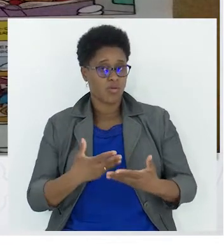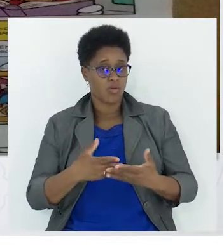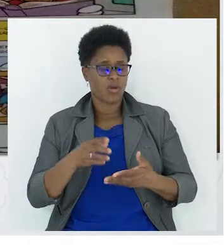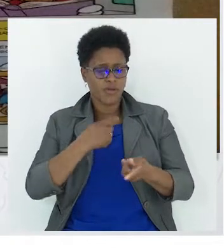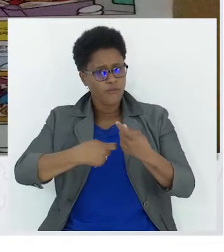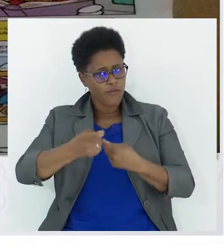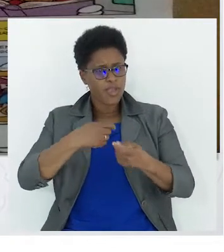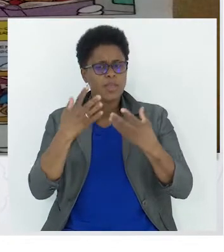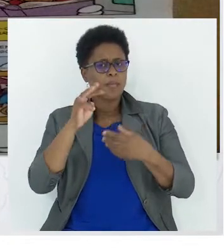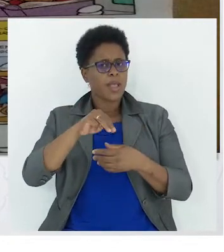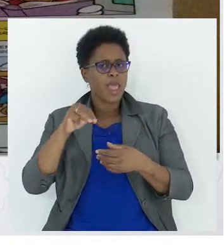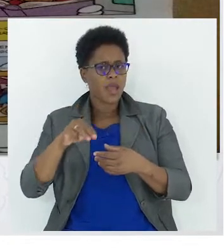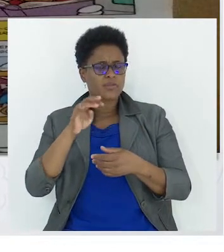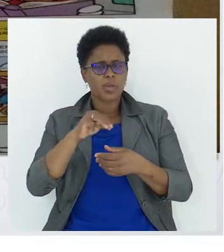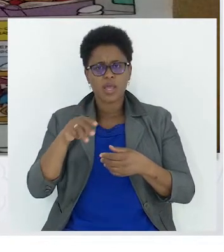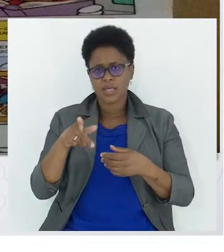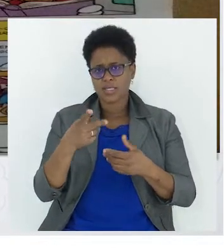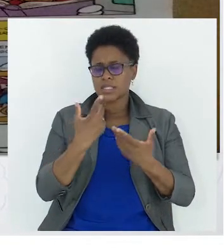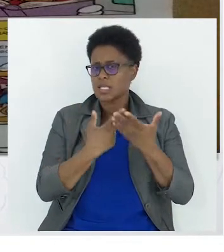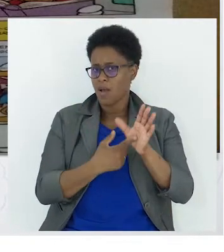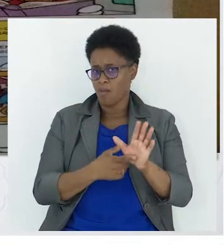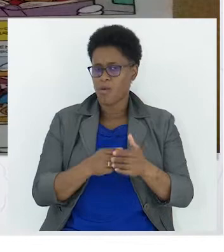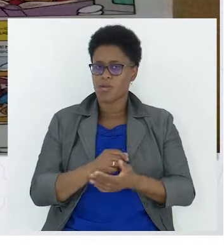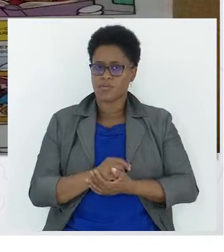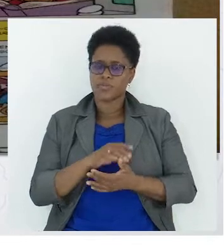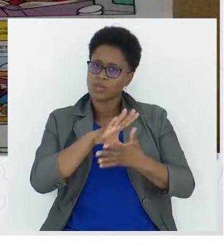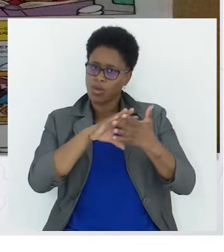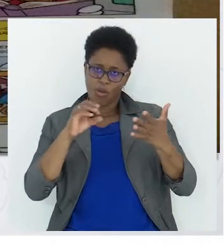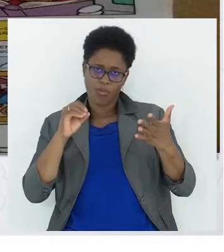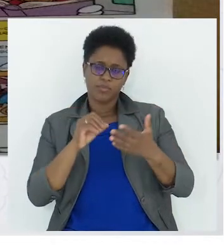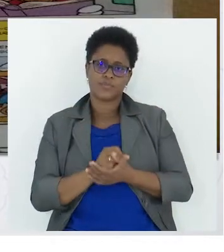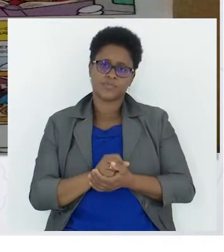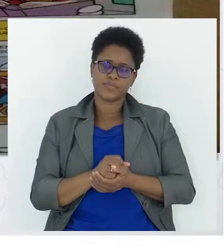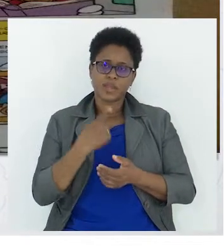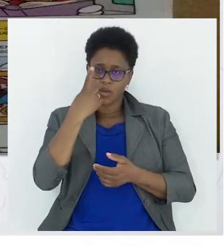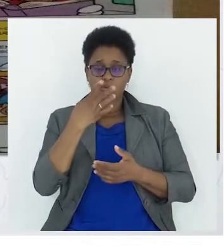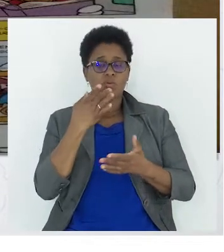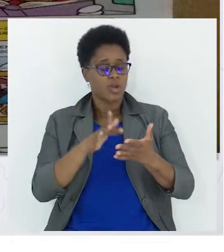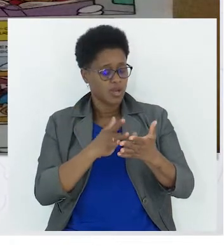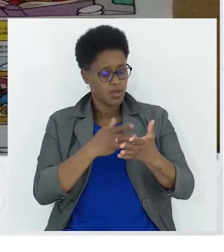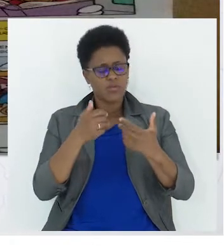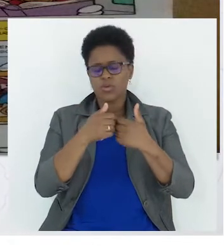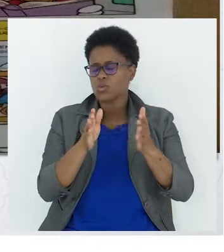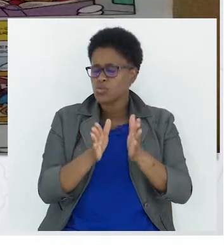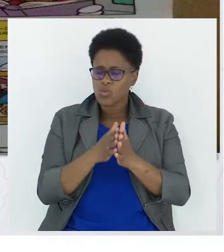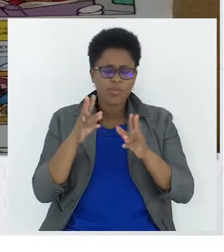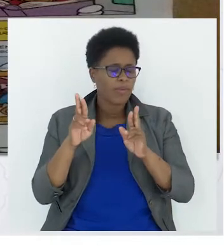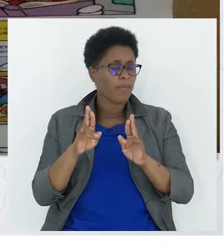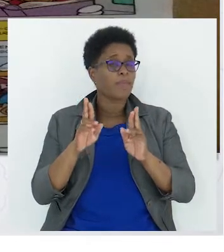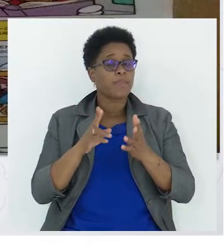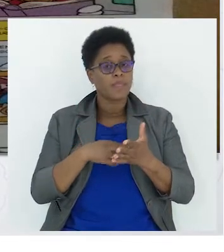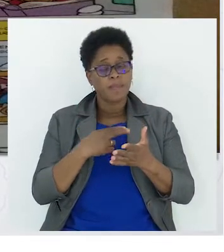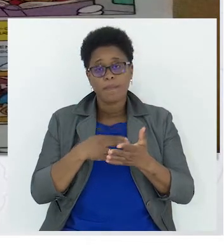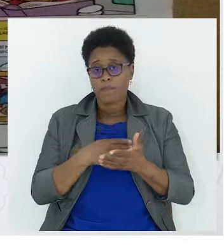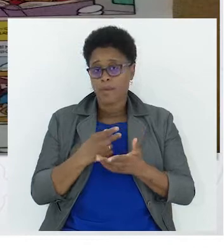milhares de exemplares. É um livro que todos esperavam, que